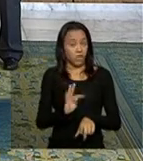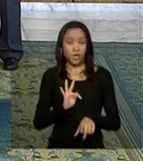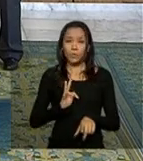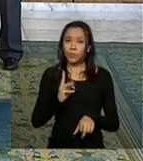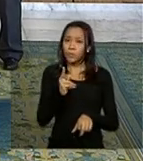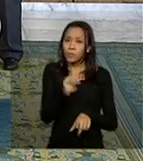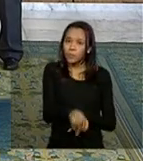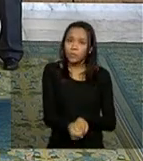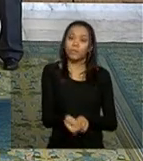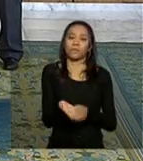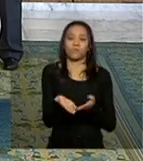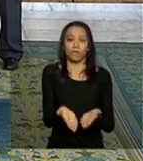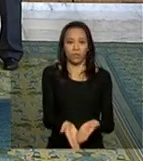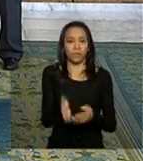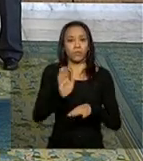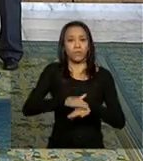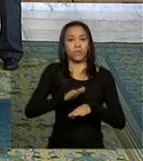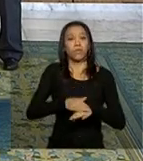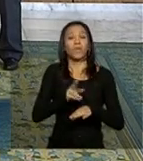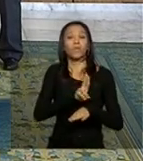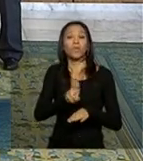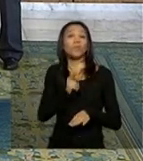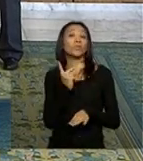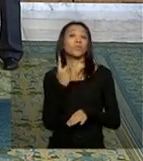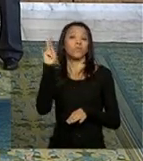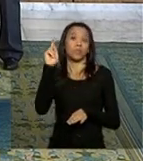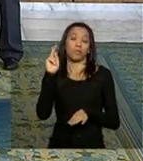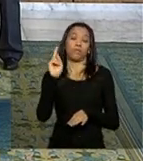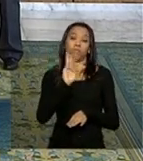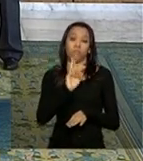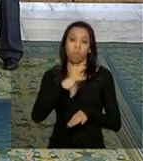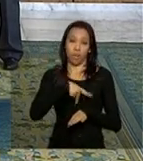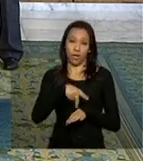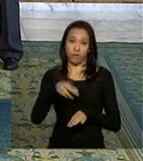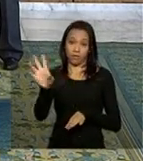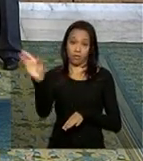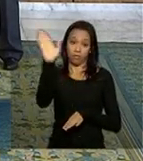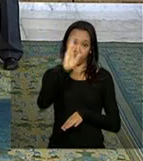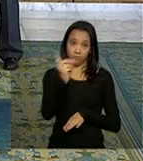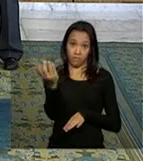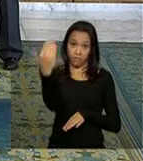ou expresse em nome do país que ele representa.